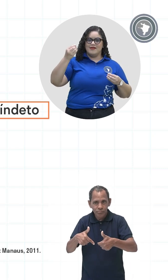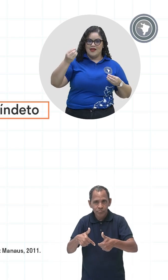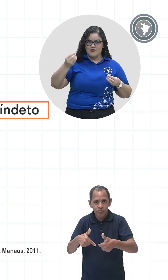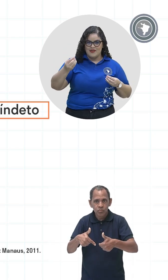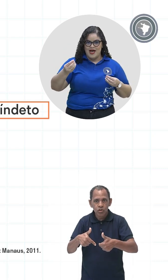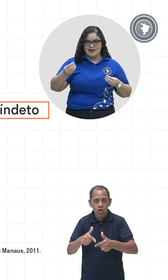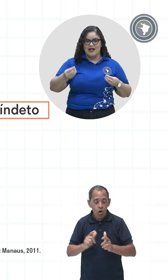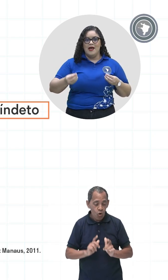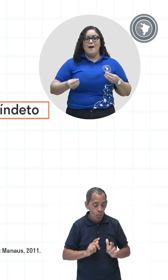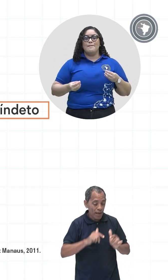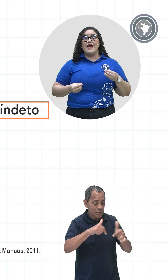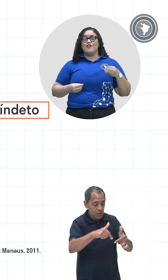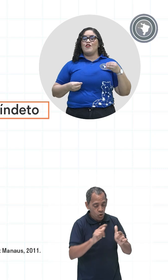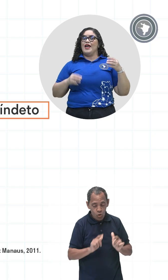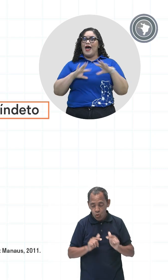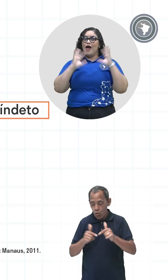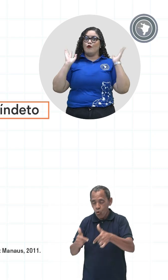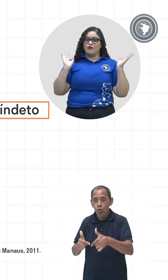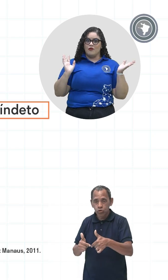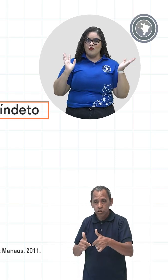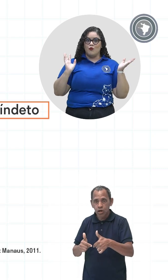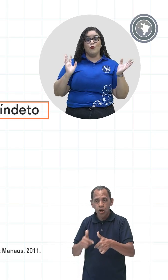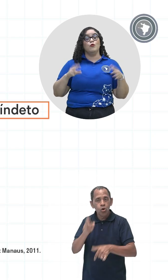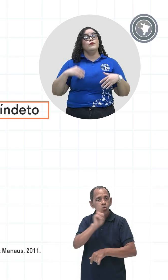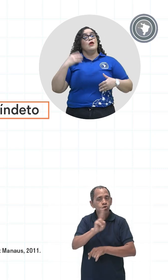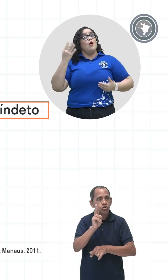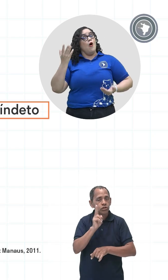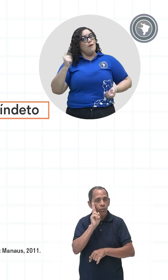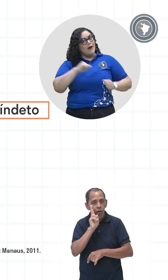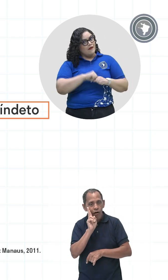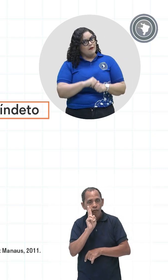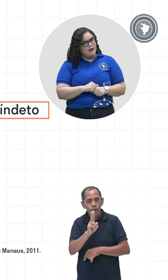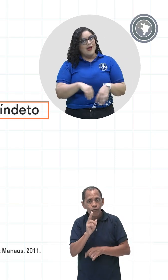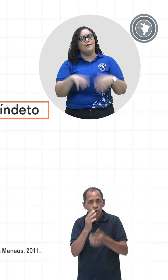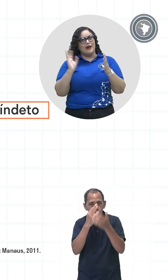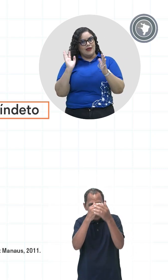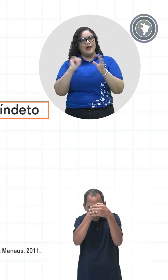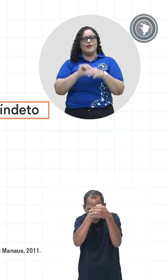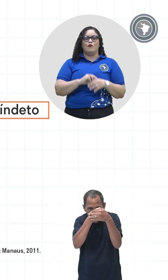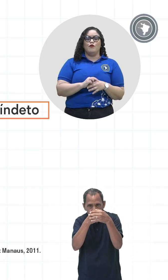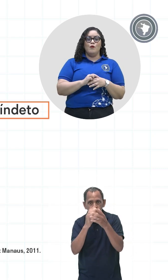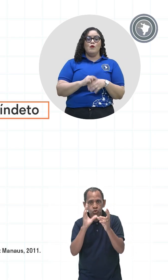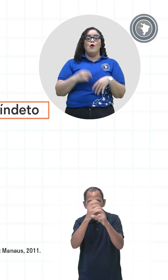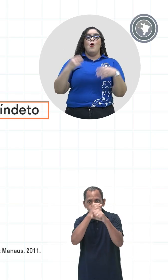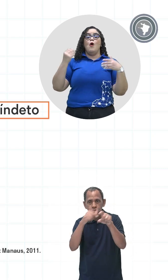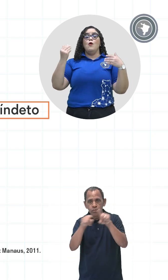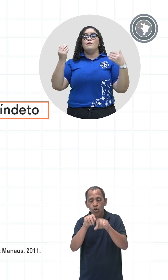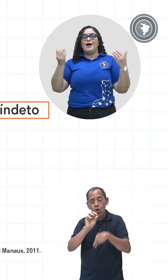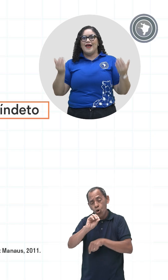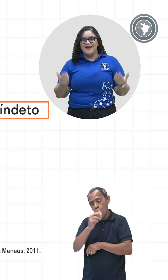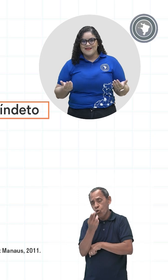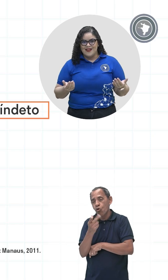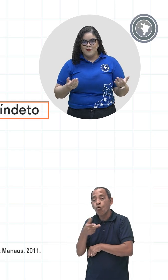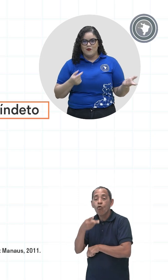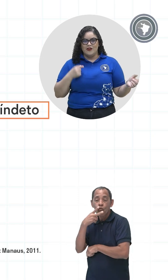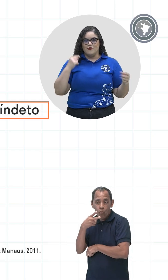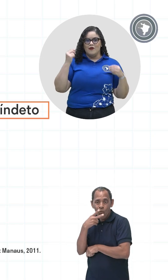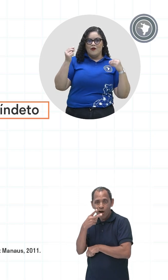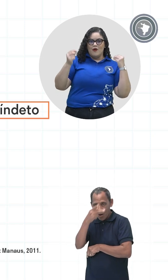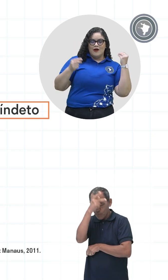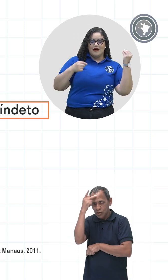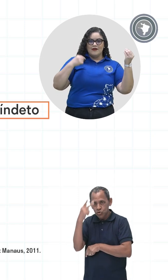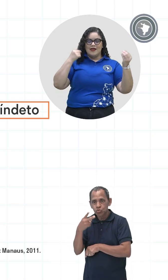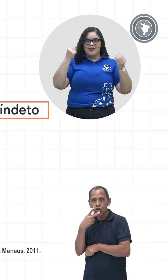vai ser usada para enxergar quando está no escuro, ou para fumar, para quem é do fumo, ou para aquecer do